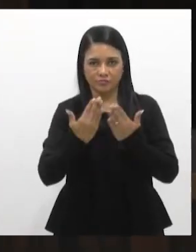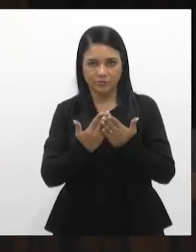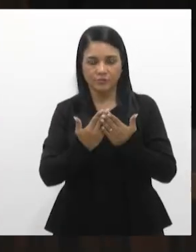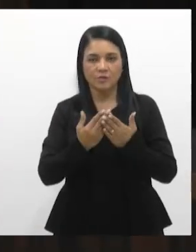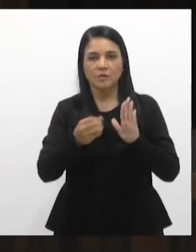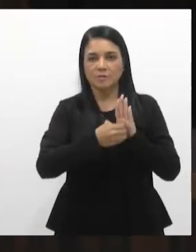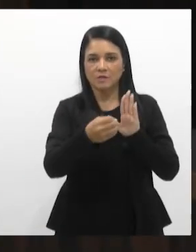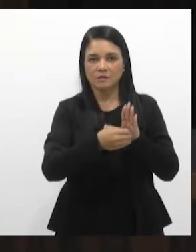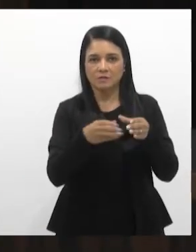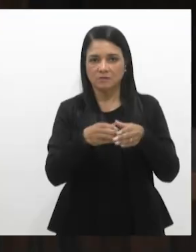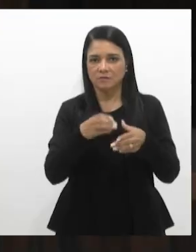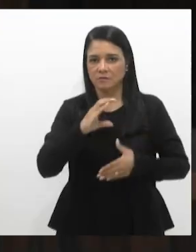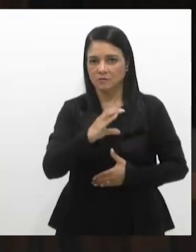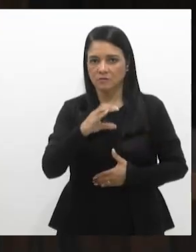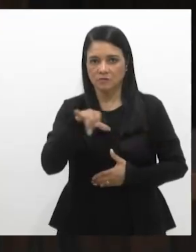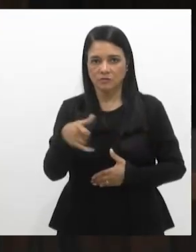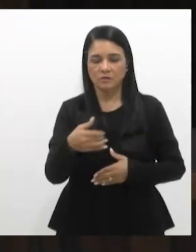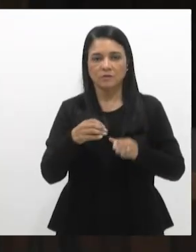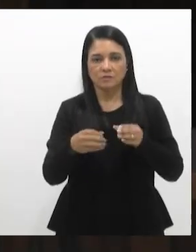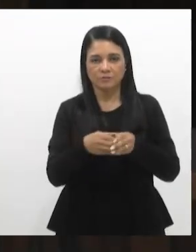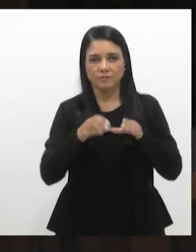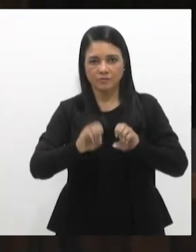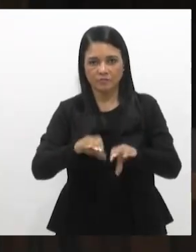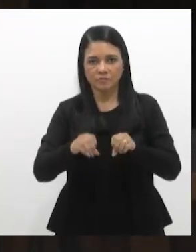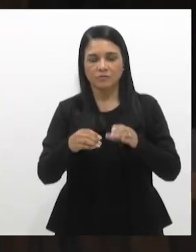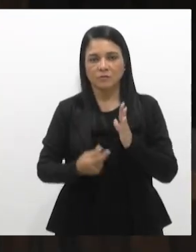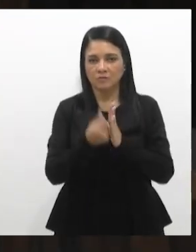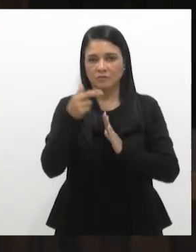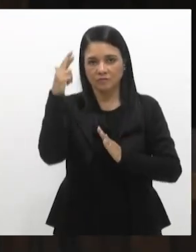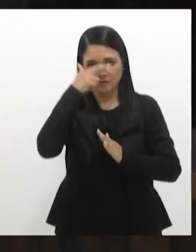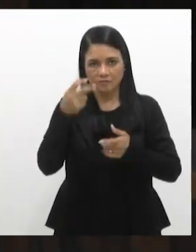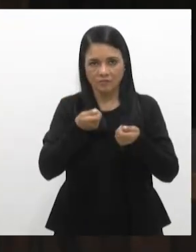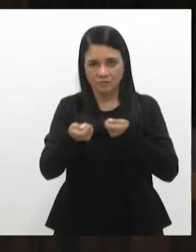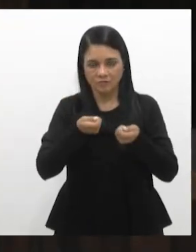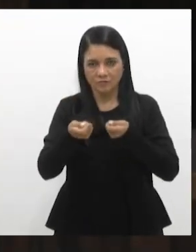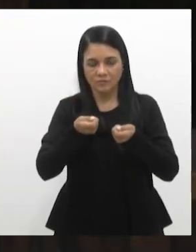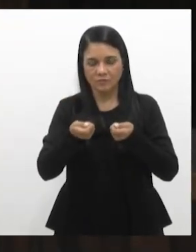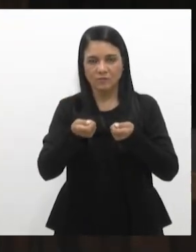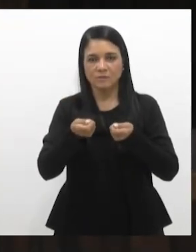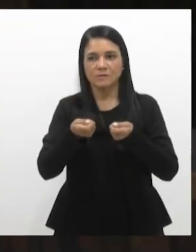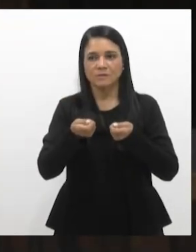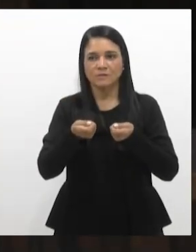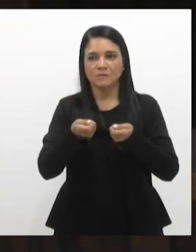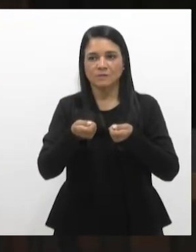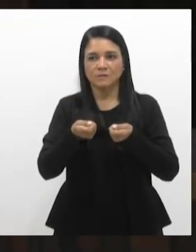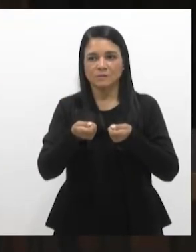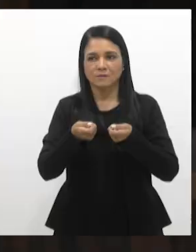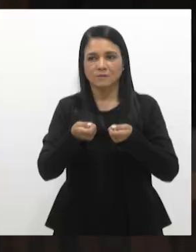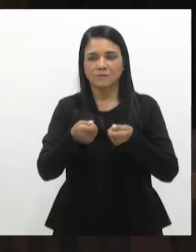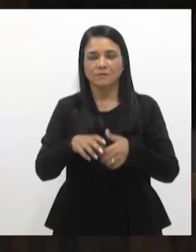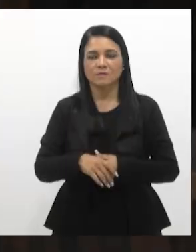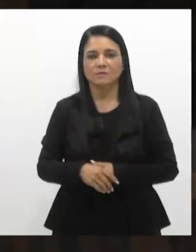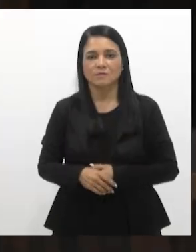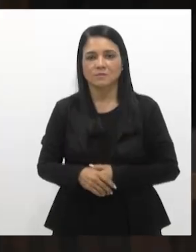das comissões de Constituição e Justiça, de Educação, de Orçamento, Finanças, Fiscalização Financeira e Controle.